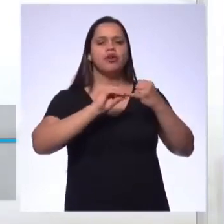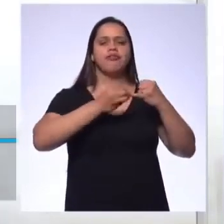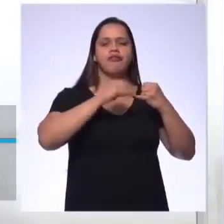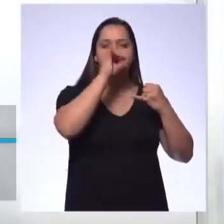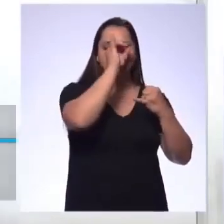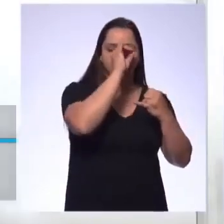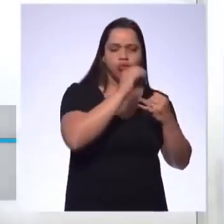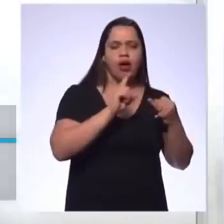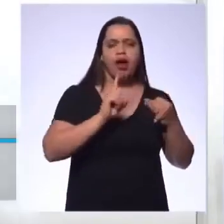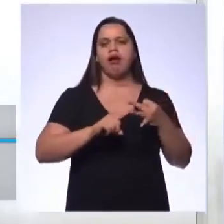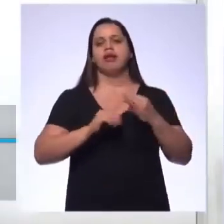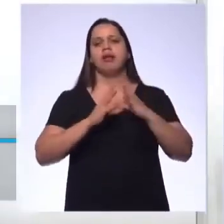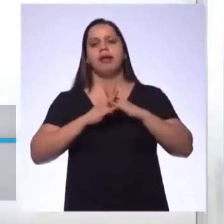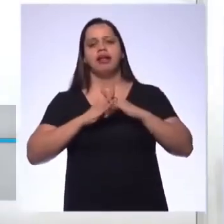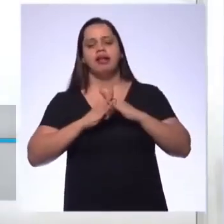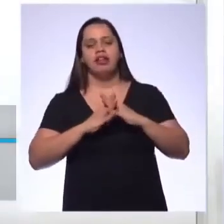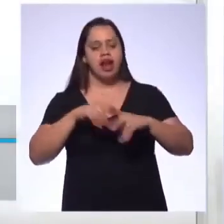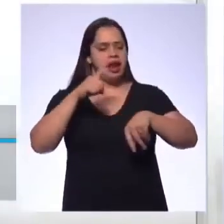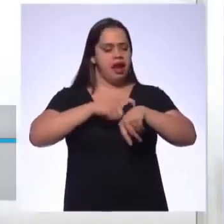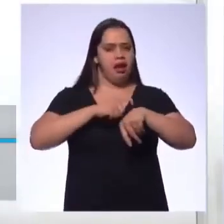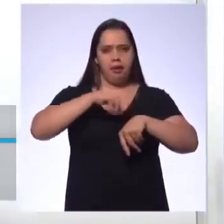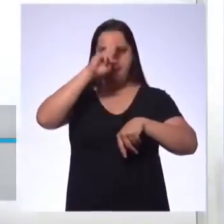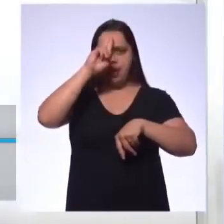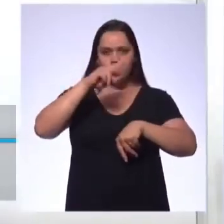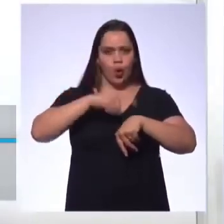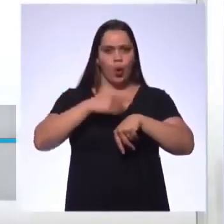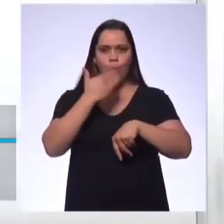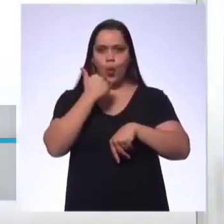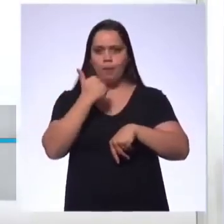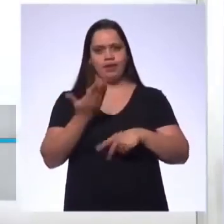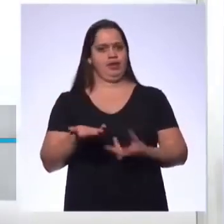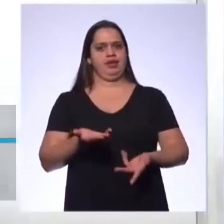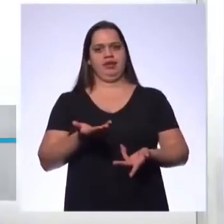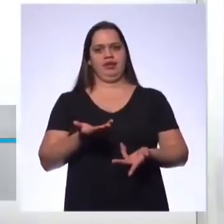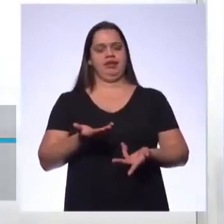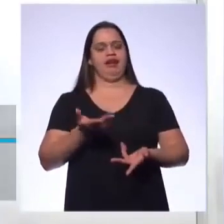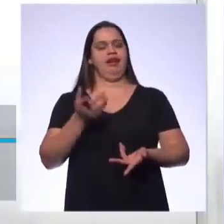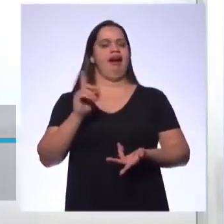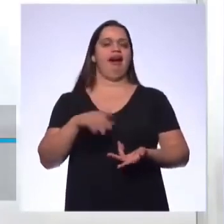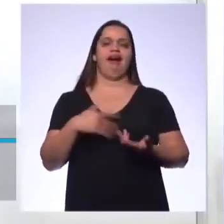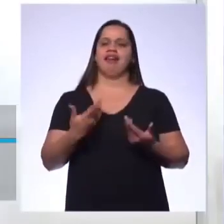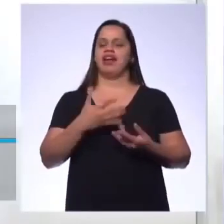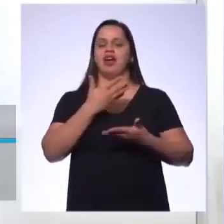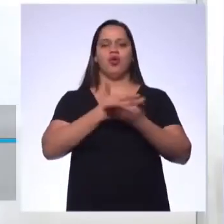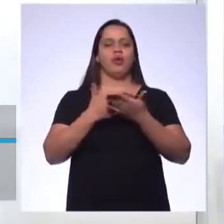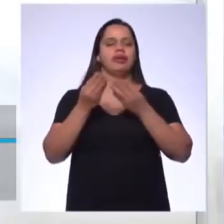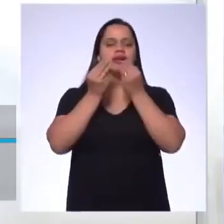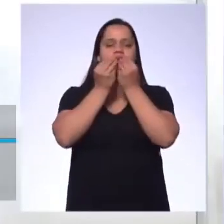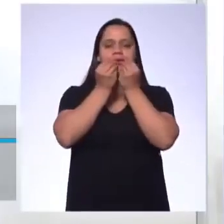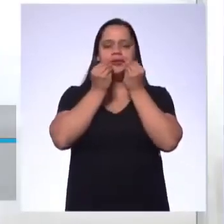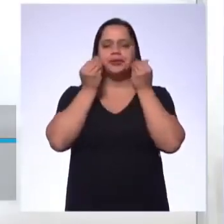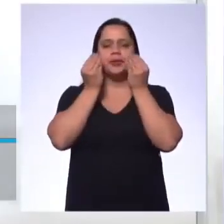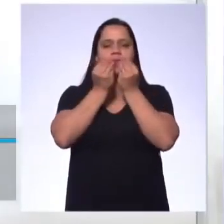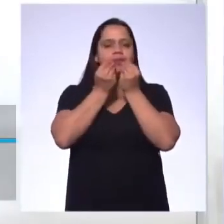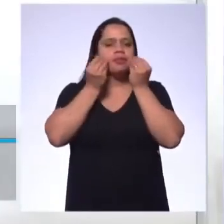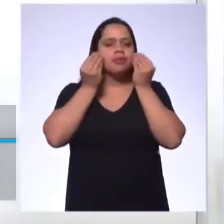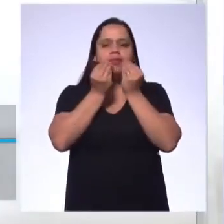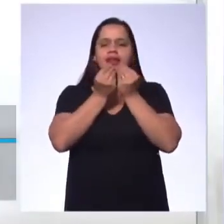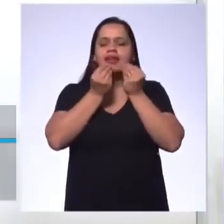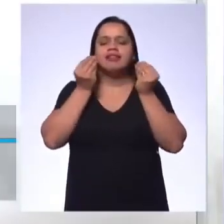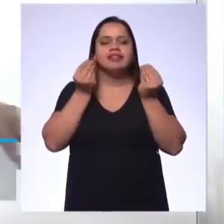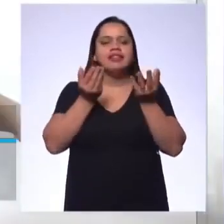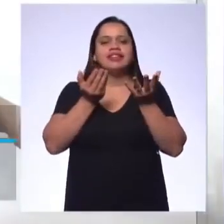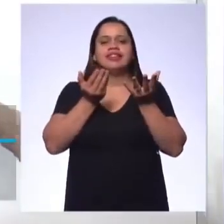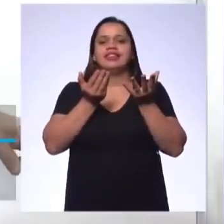do almoço, rapaz, isso daí é ponto pacífico. Você vai começar a salivar, você vai com vontade, vai me xingar